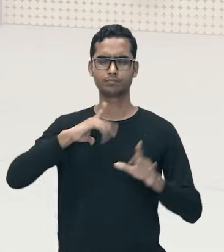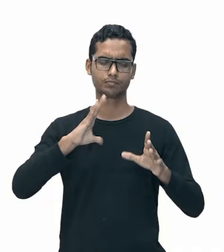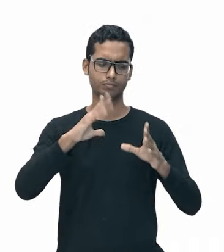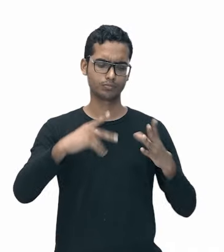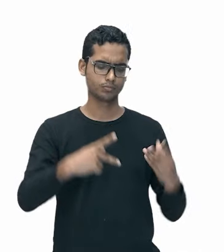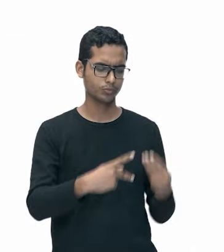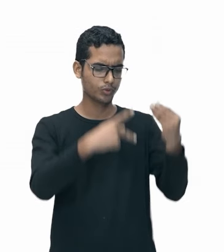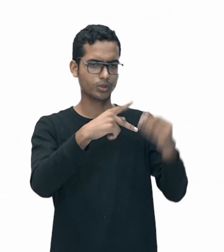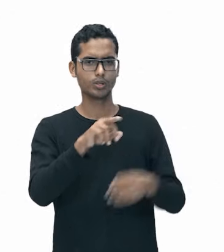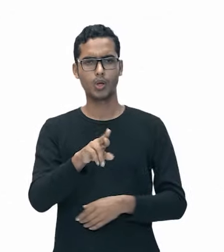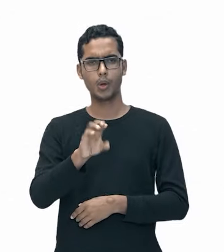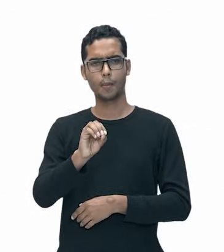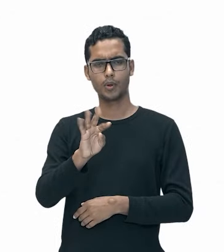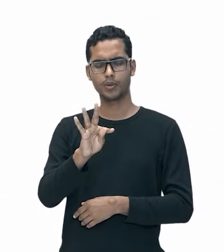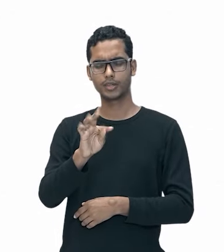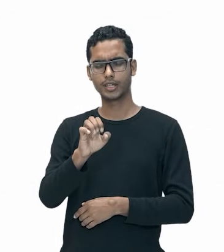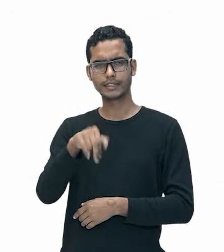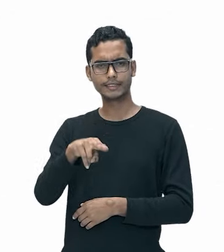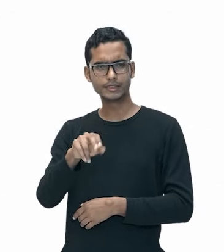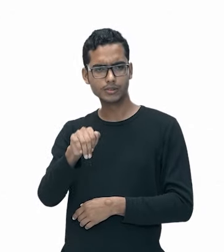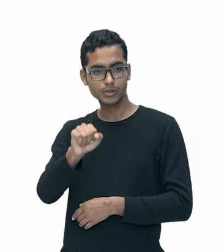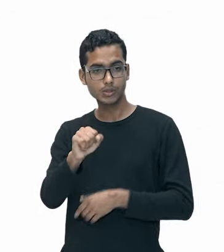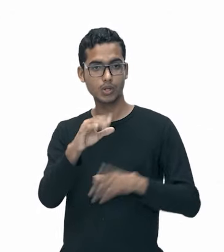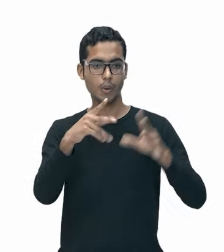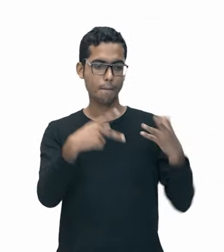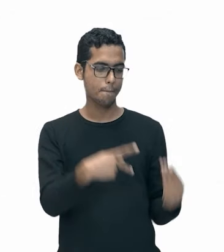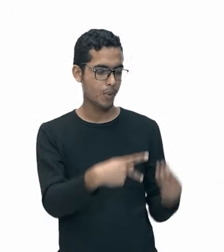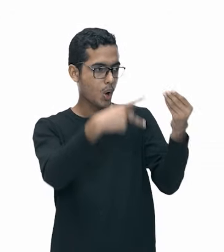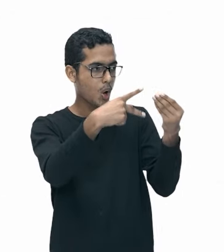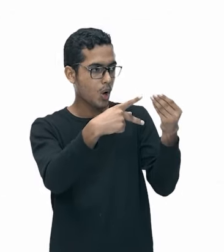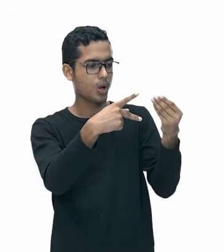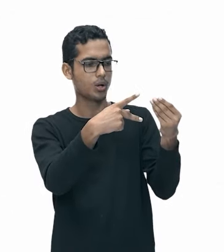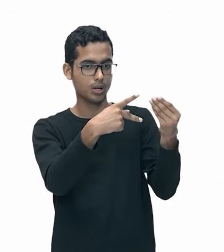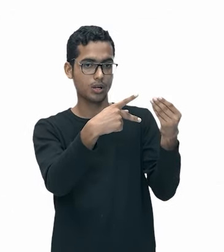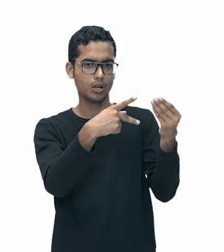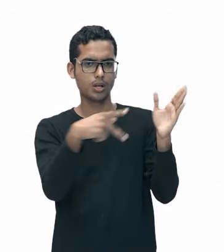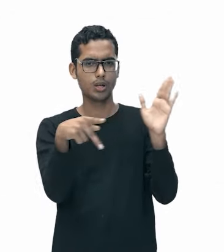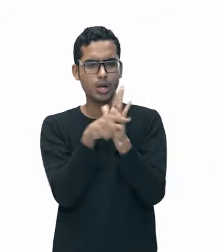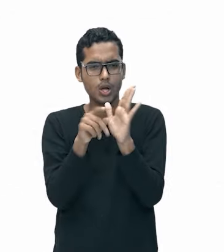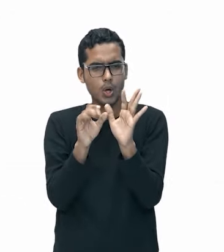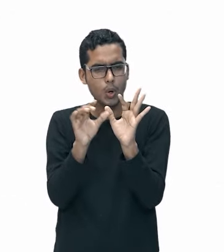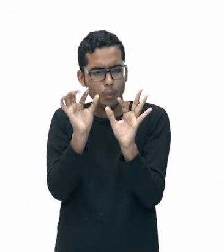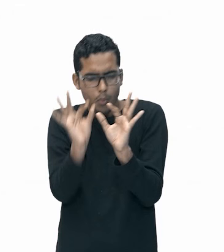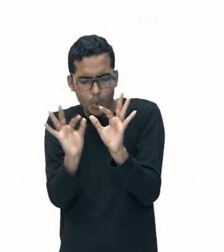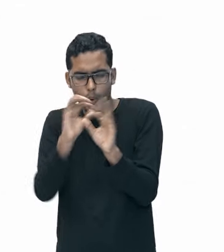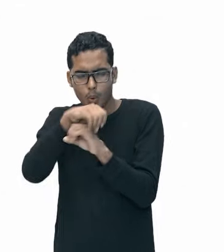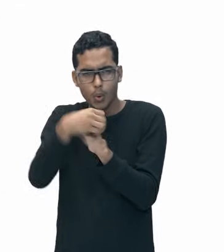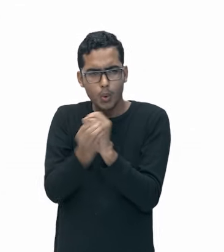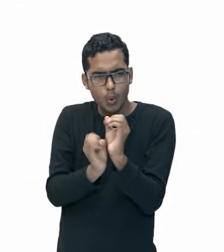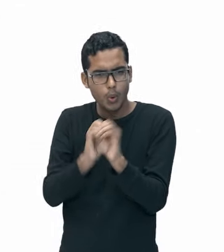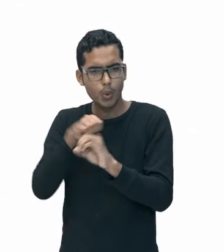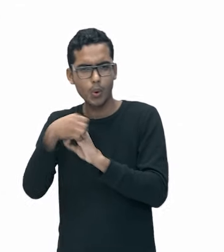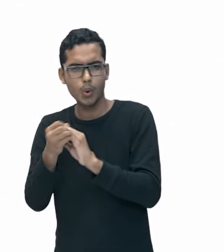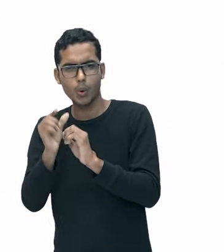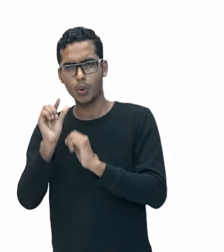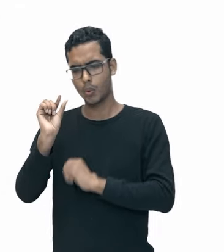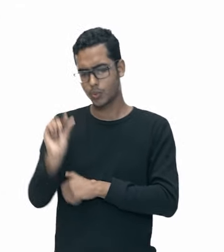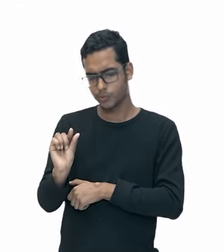Olha só gente uma proteína é uma macromolécula tá uma biomolécula uma